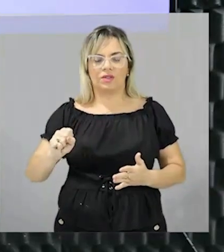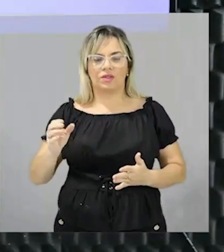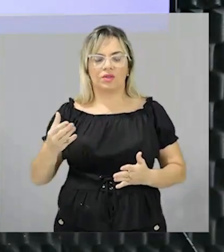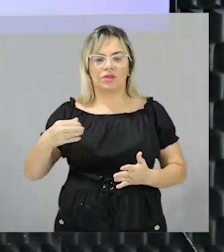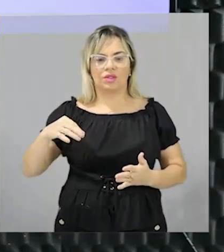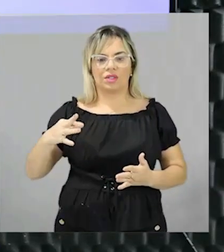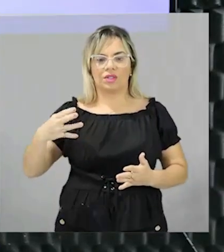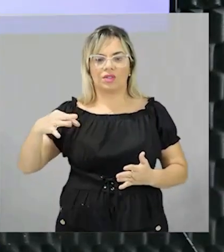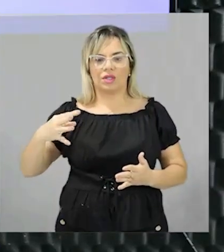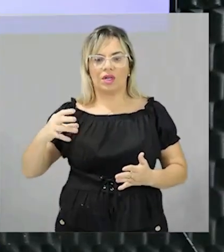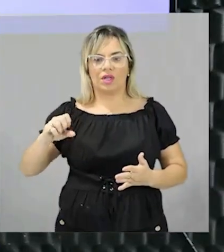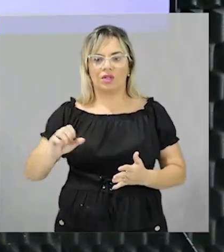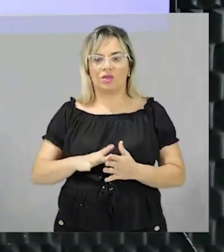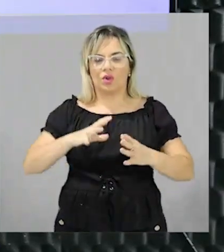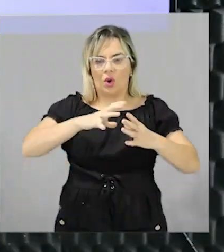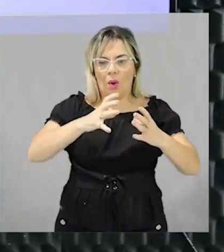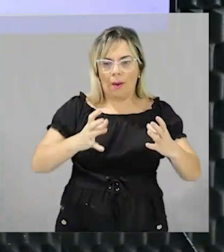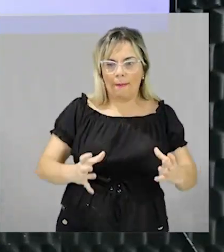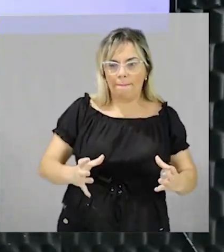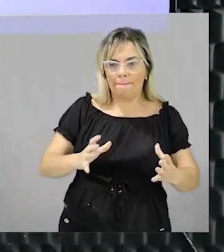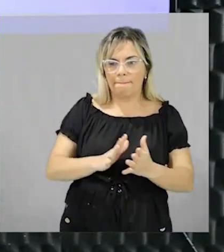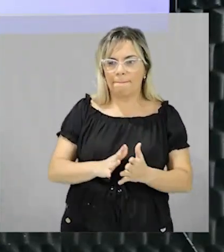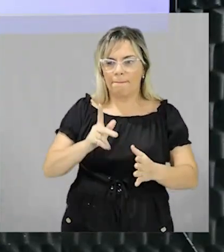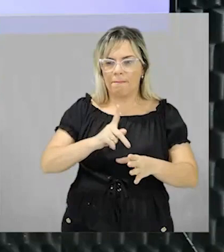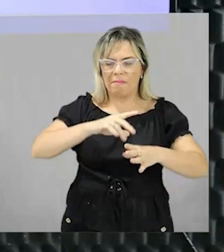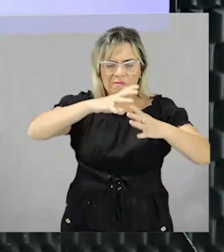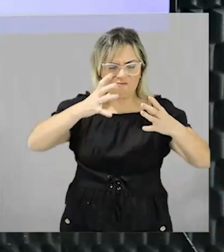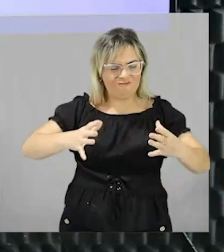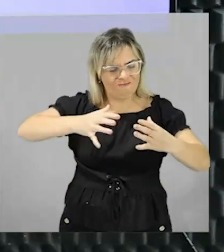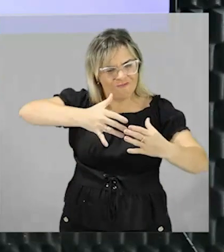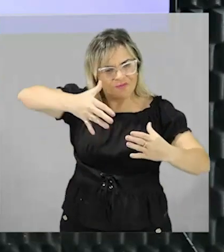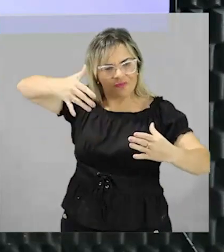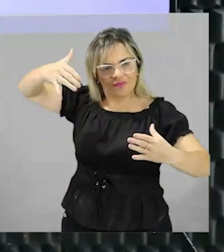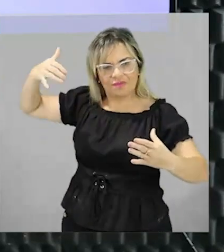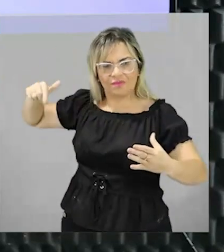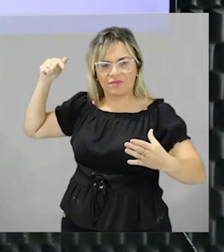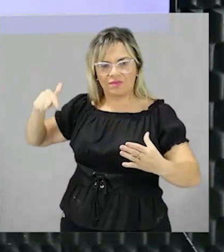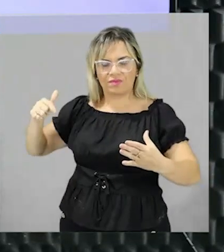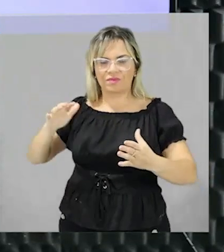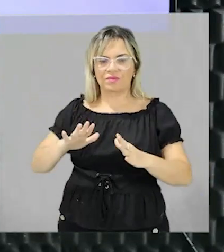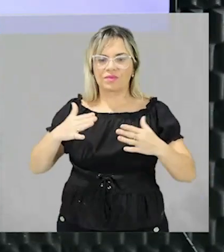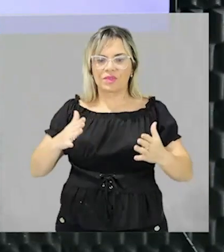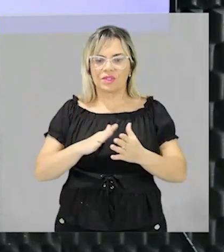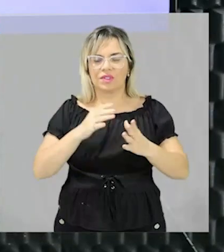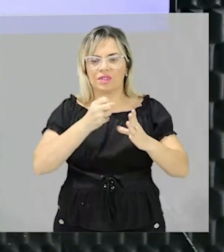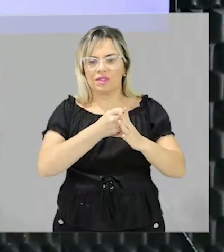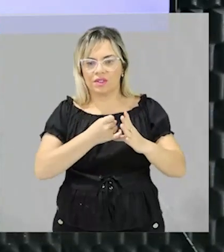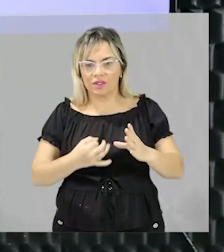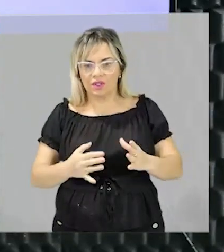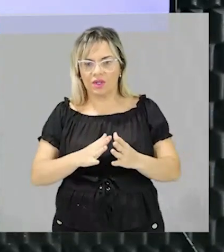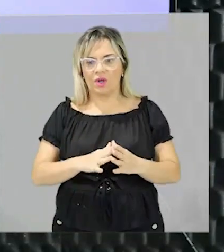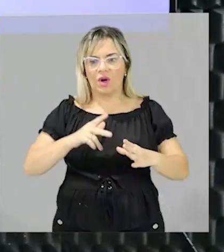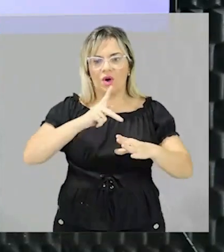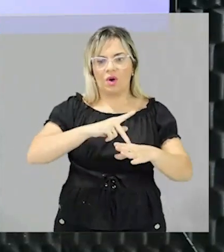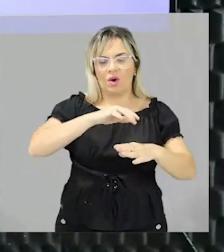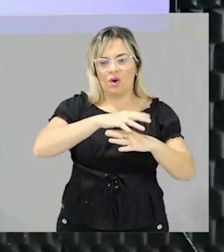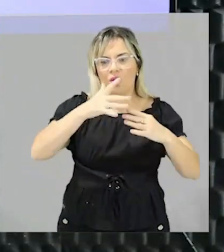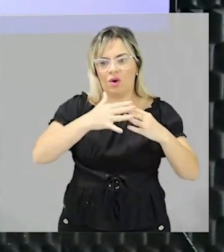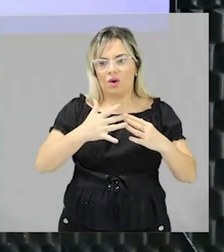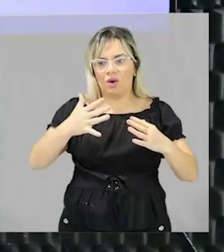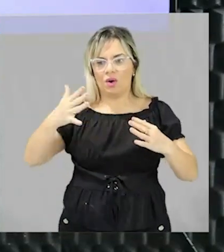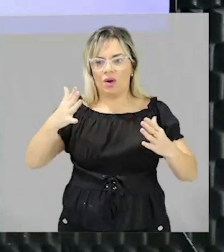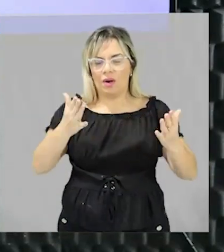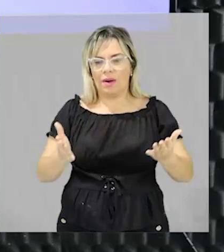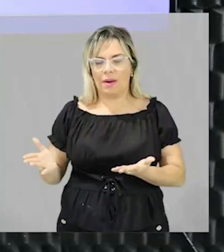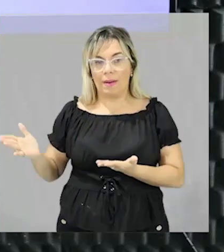ler o texto. São blocos imensos de rochas antigas. Estes escudos são constituídos por rochas cristalinas, vou ler com